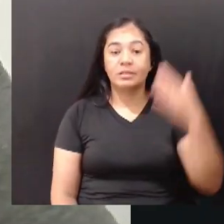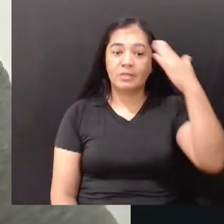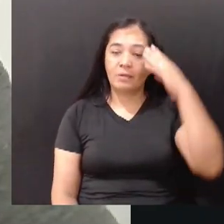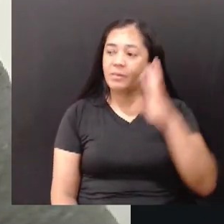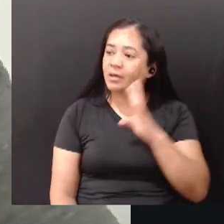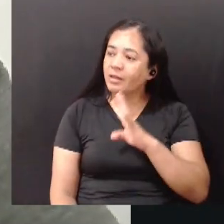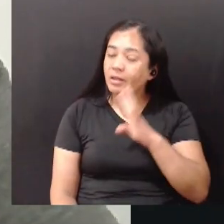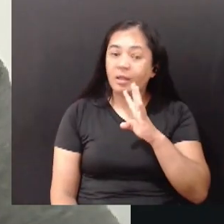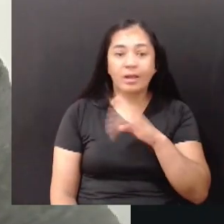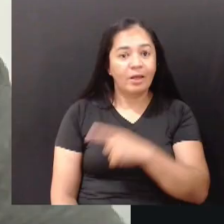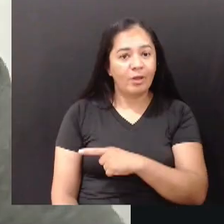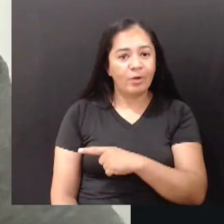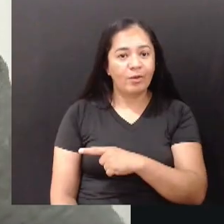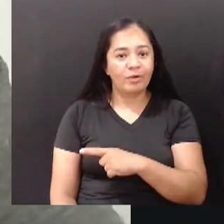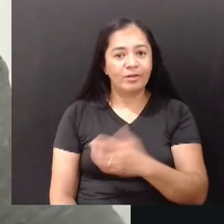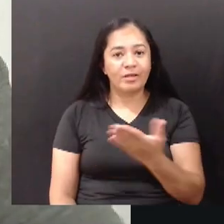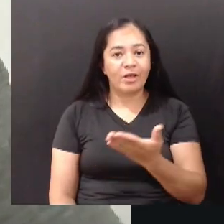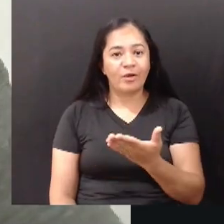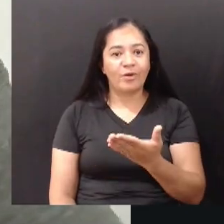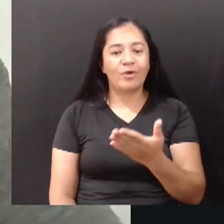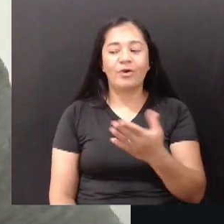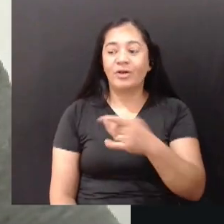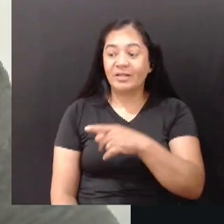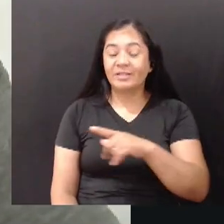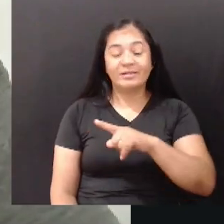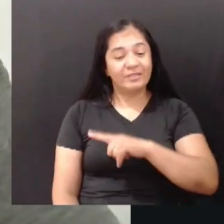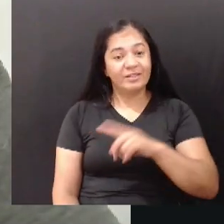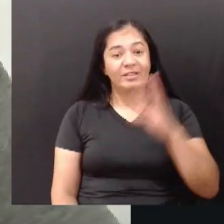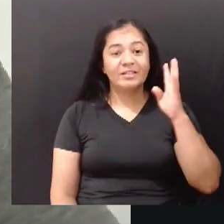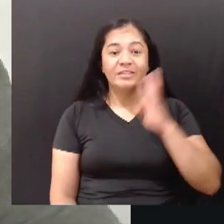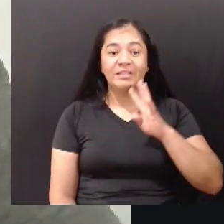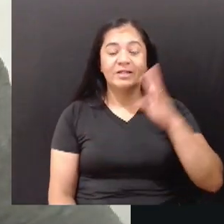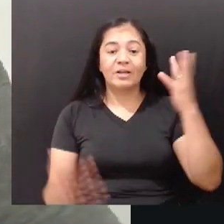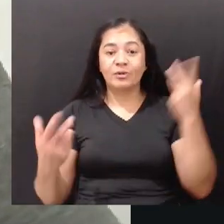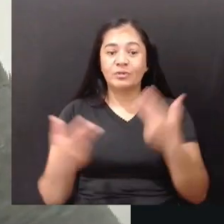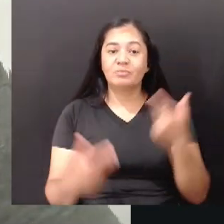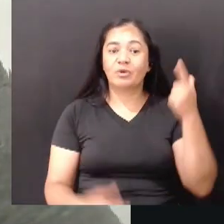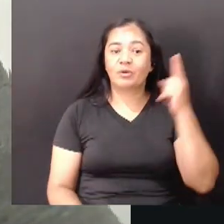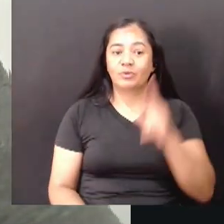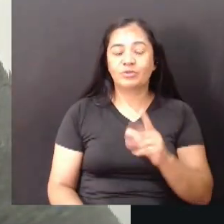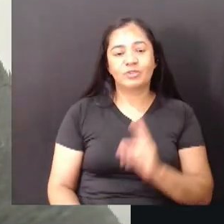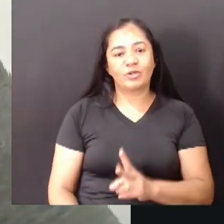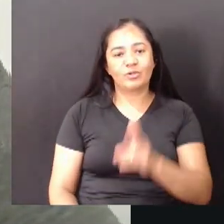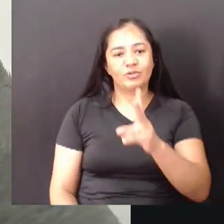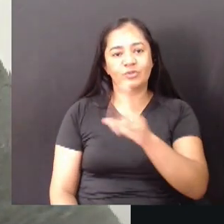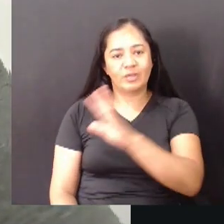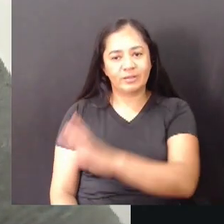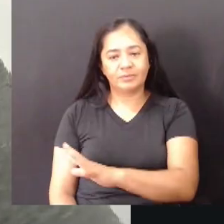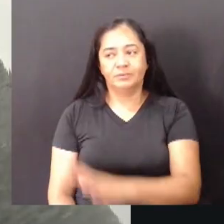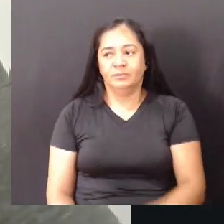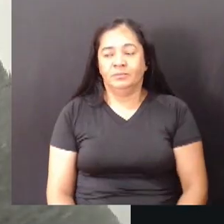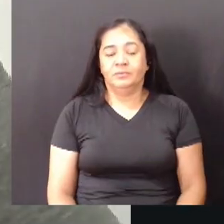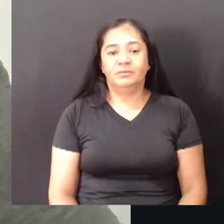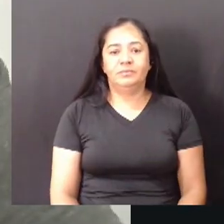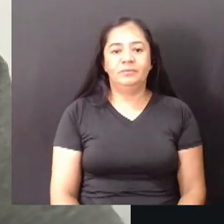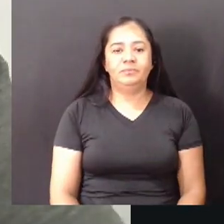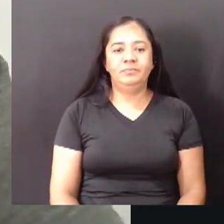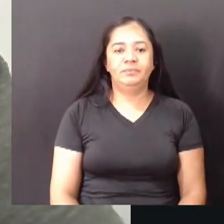direciona a gente para saber que legal que essa fauna está aqui, que legal que esses animais estão conseguindo se manter